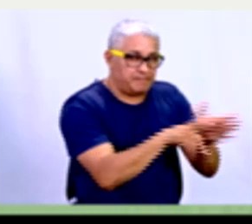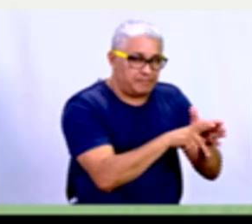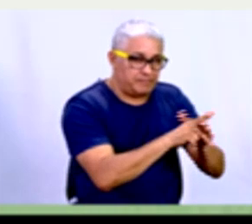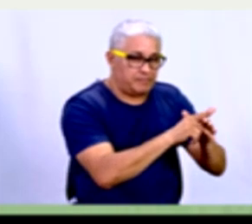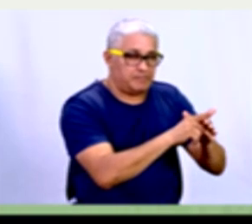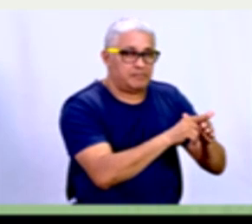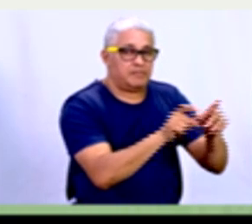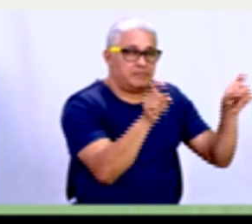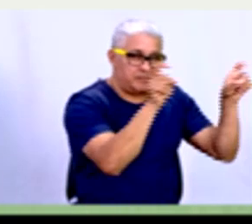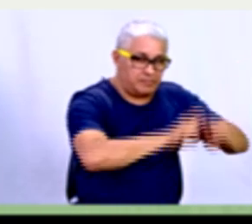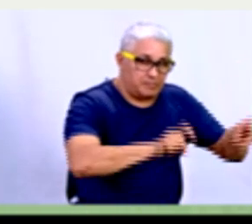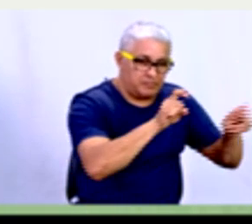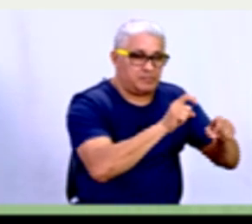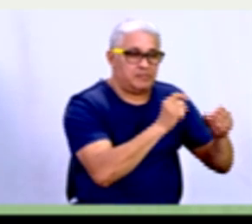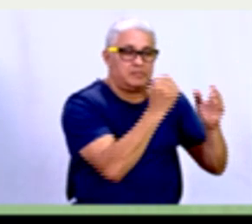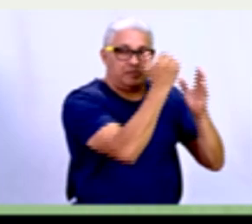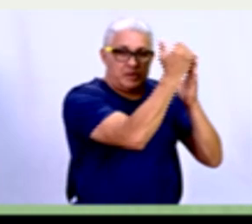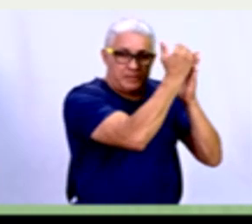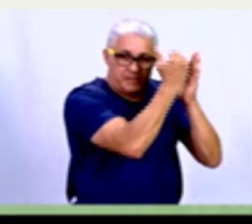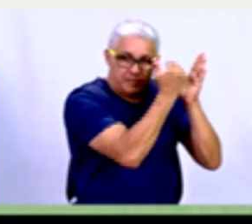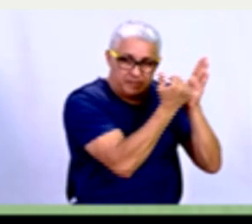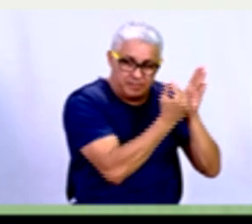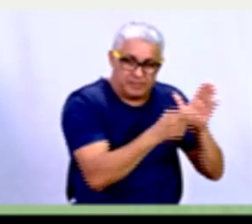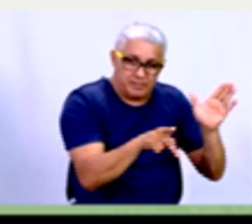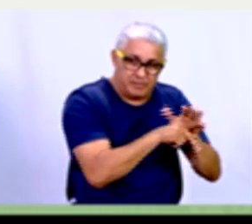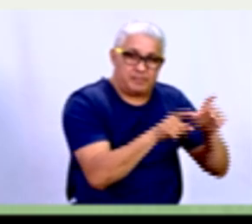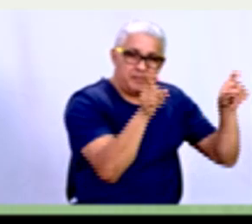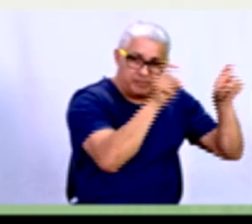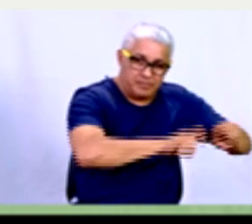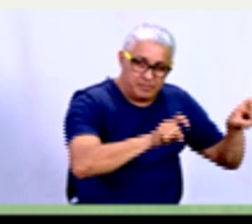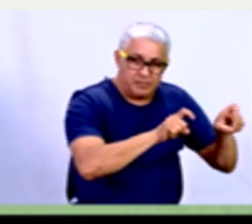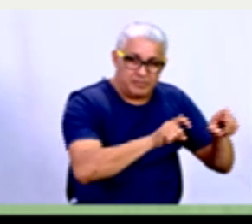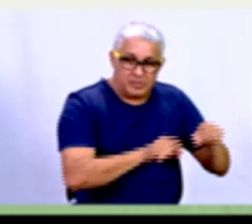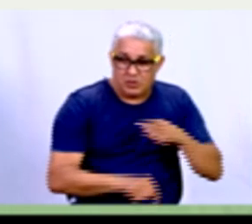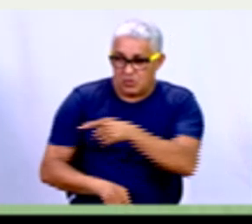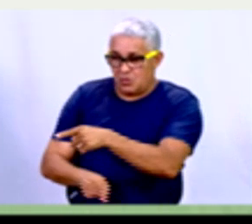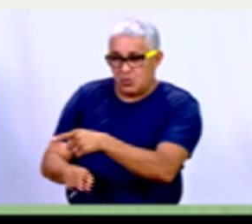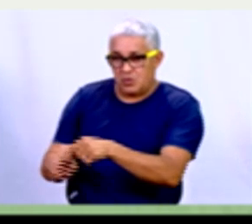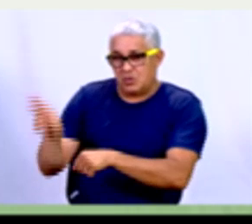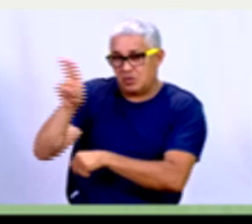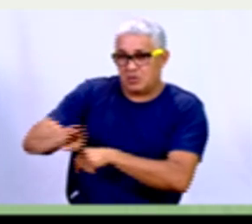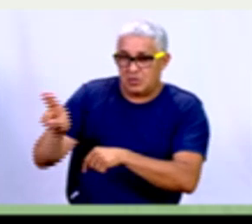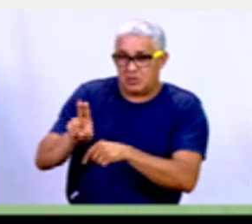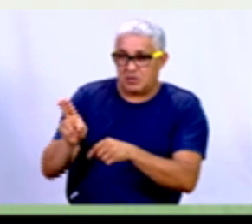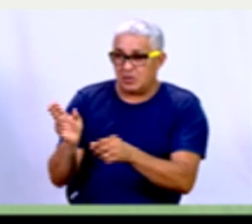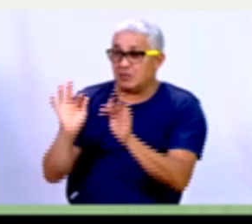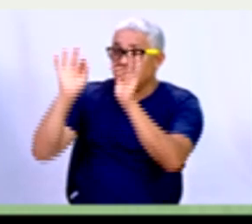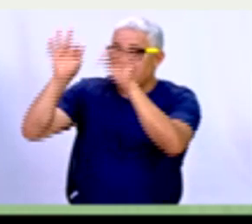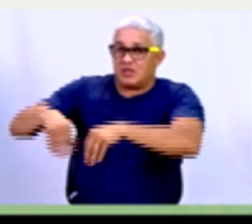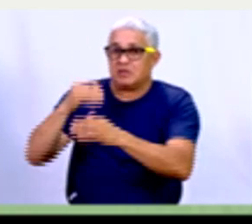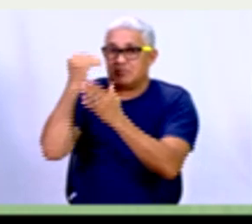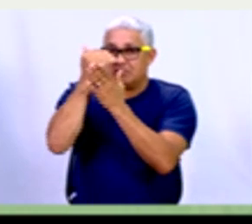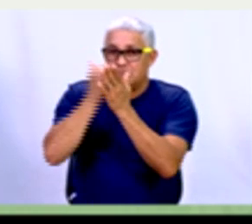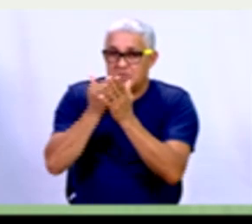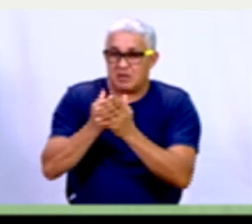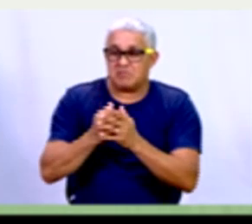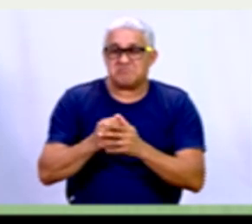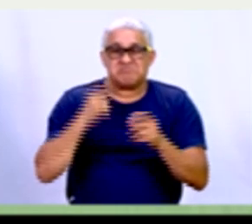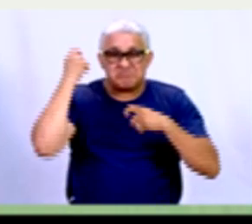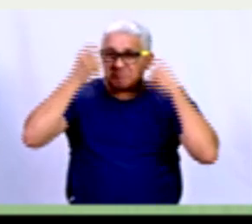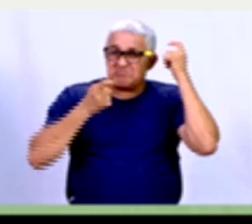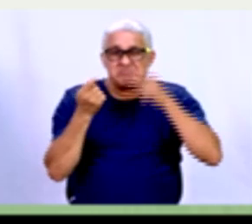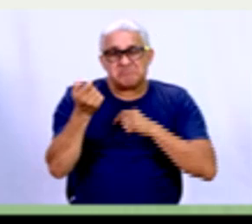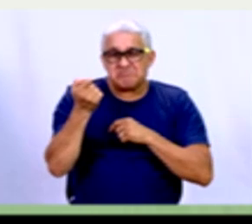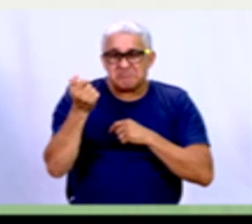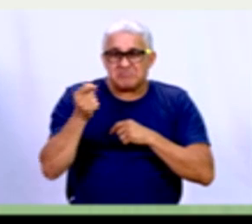de interfaces com base em requisitos funcionais, usuário que só é envolvido no final do processo, pouca preocupação com a usabilidade